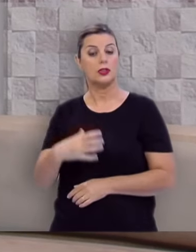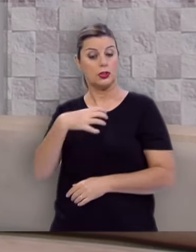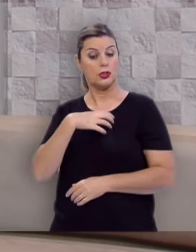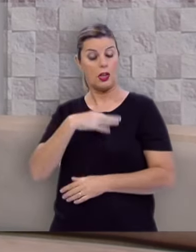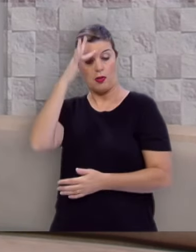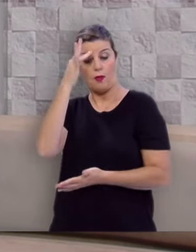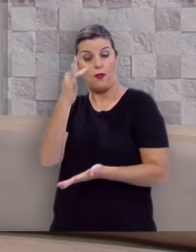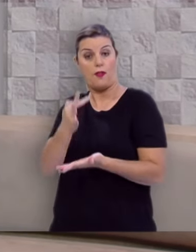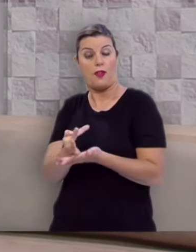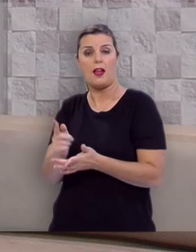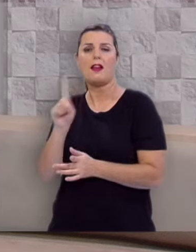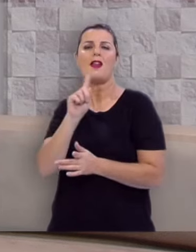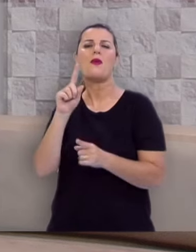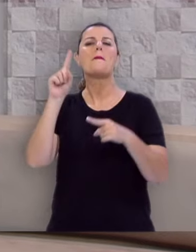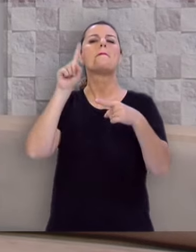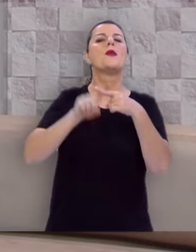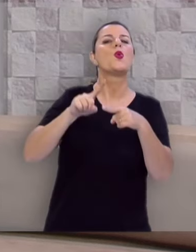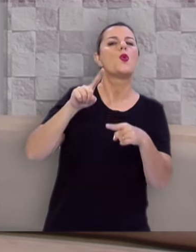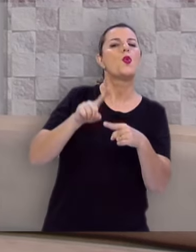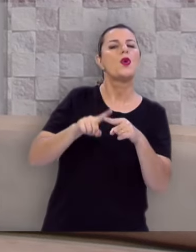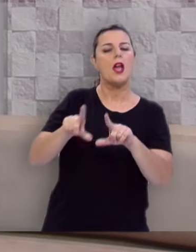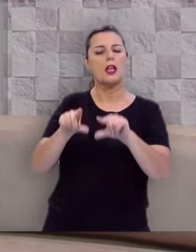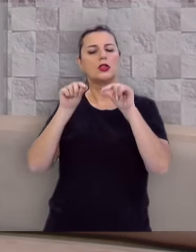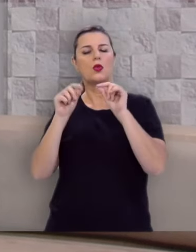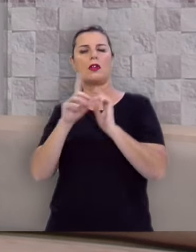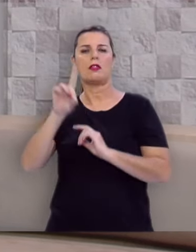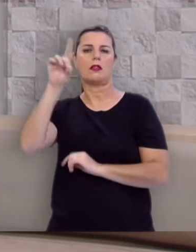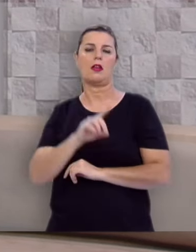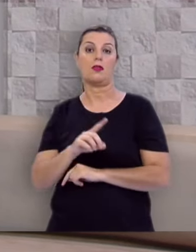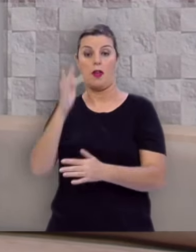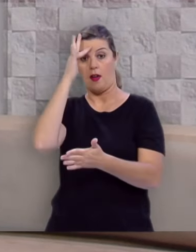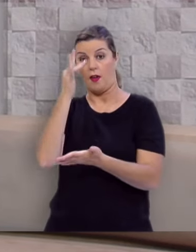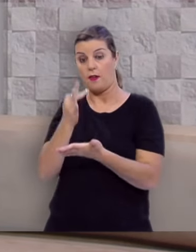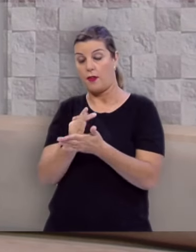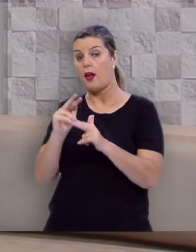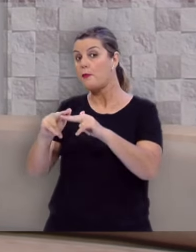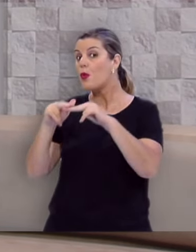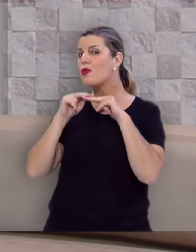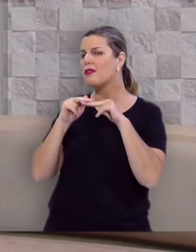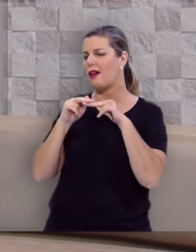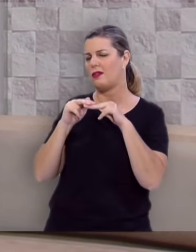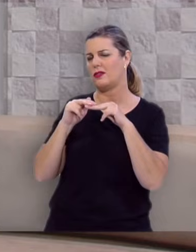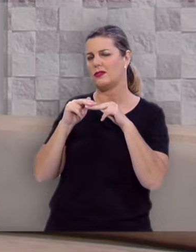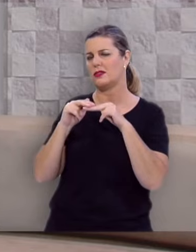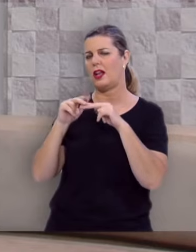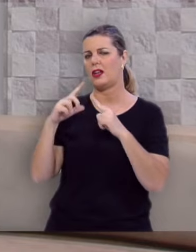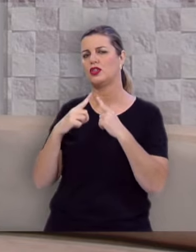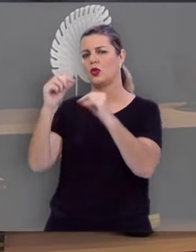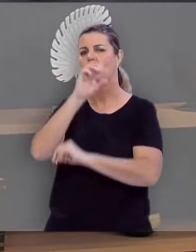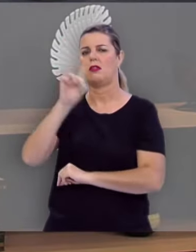tal forma que a fé não é a causa da escolha divina, a fé é consequência da escolha